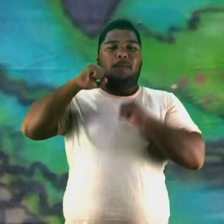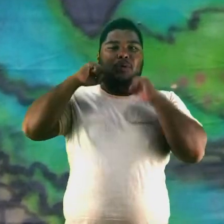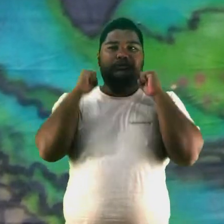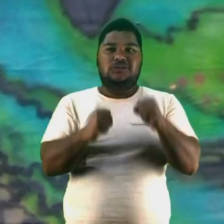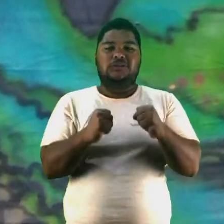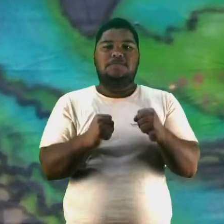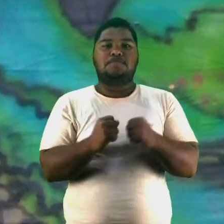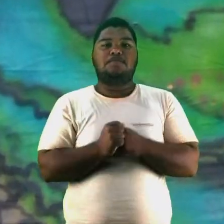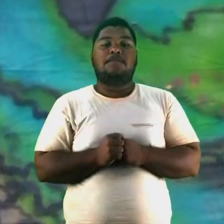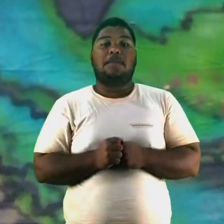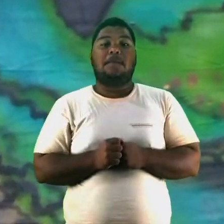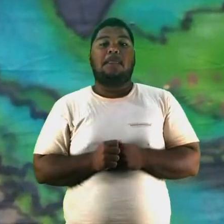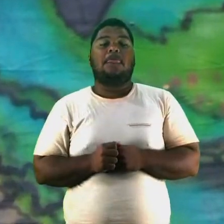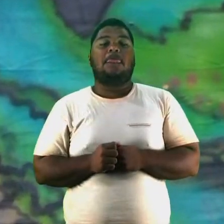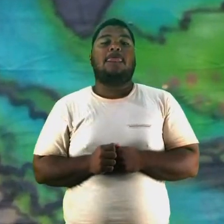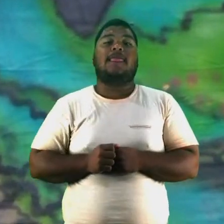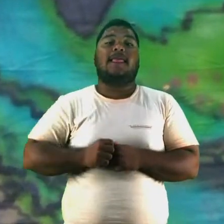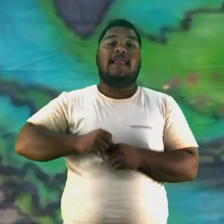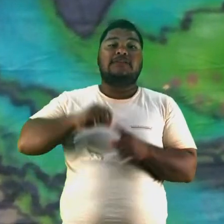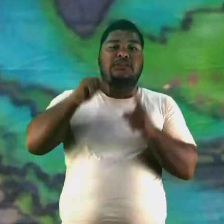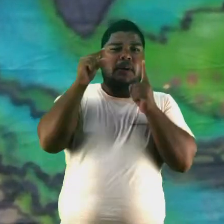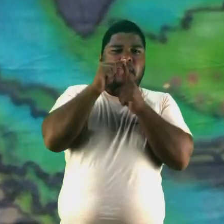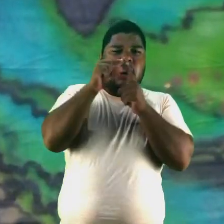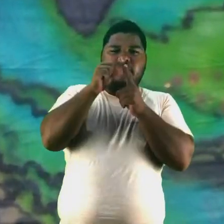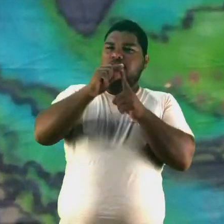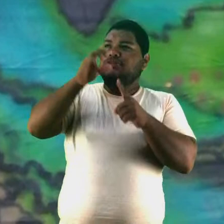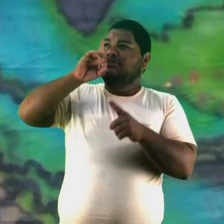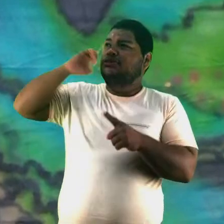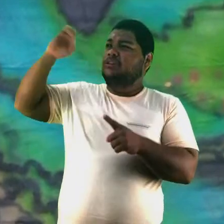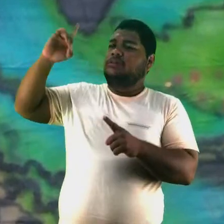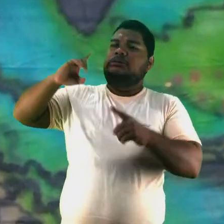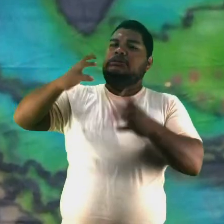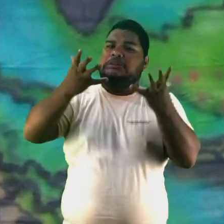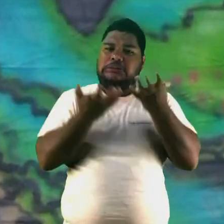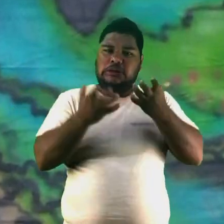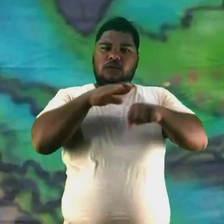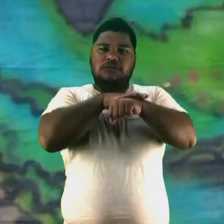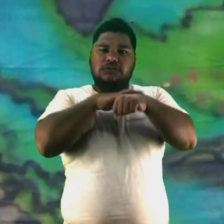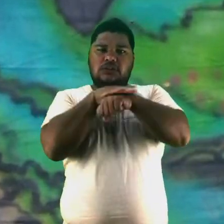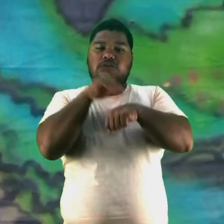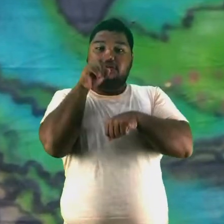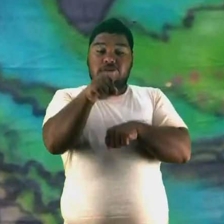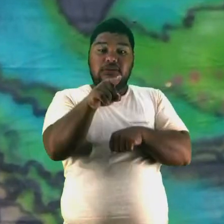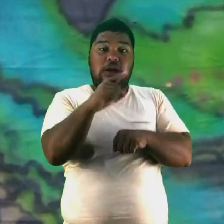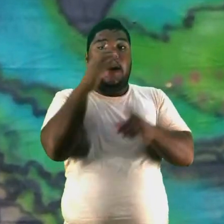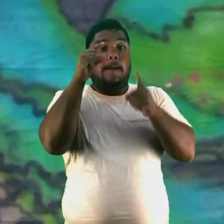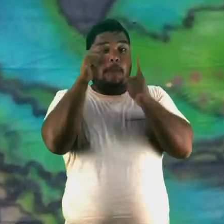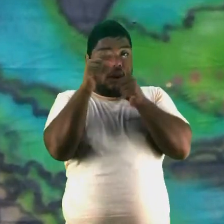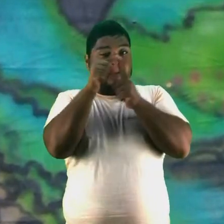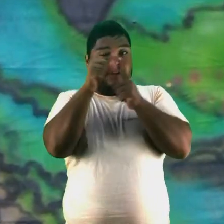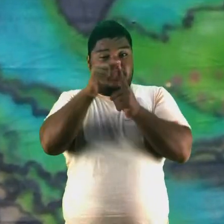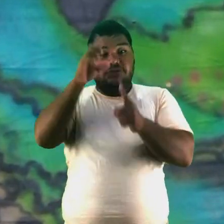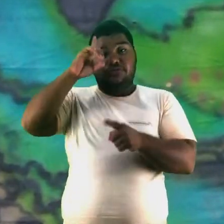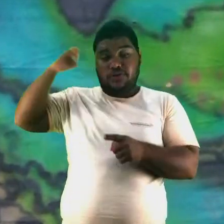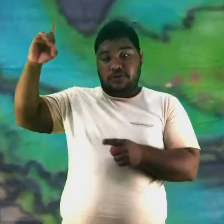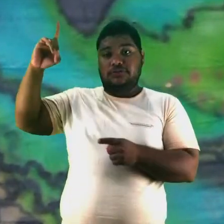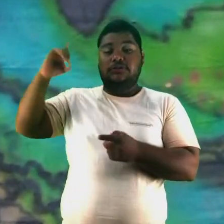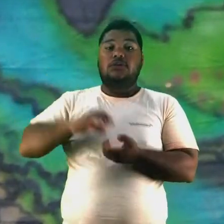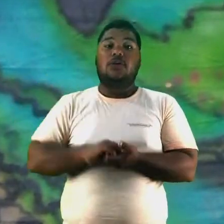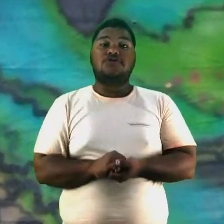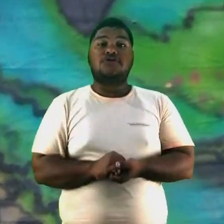de Deus que eu quero conversar com você nessa noite de domingo. A palavra de Deus. A primeira coisa